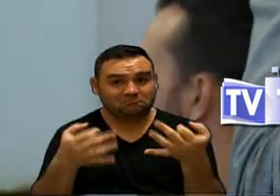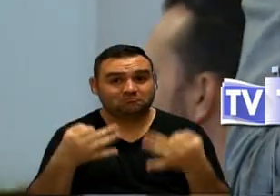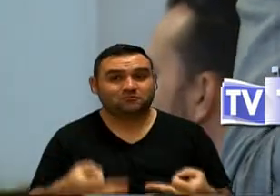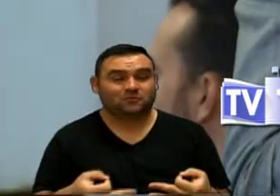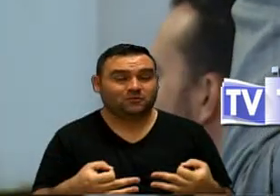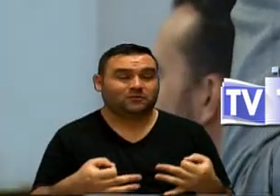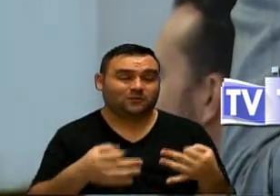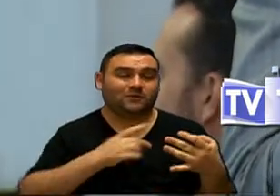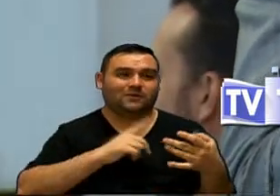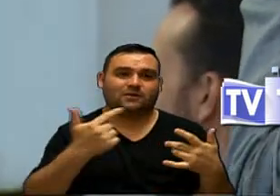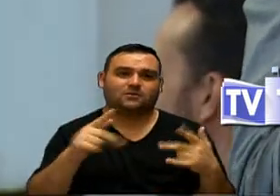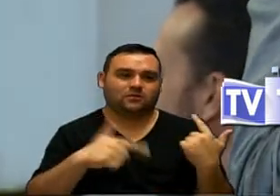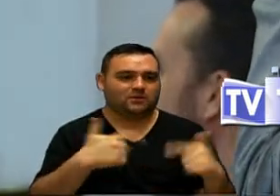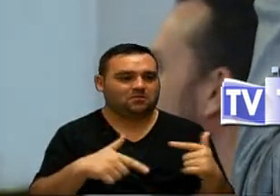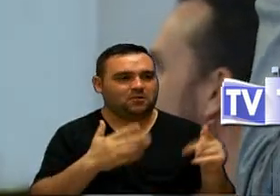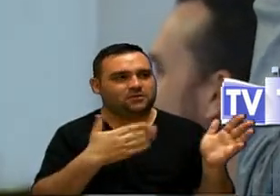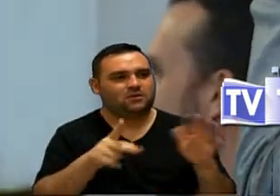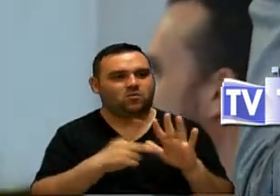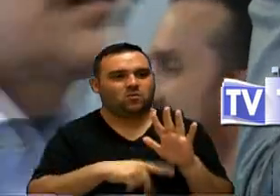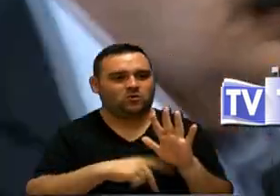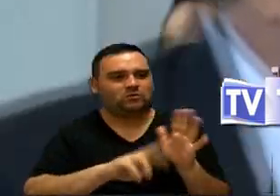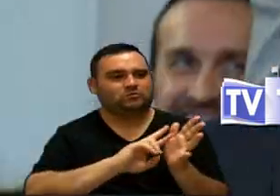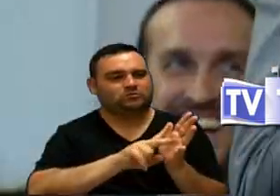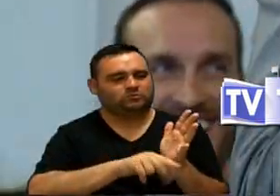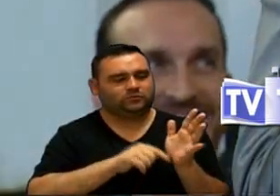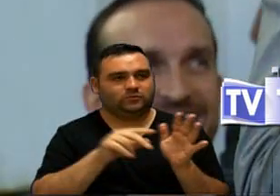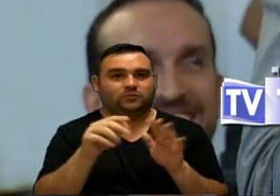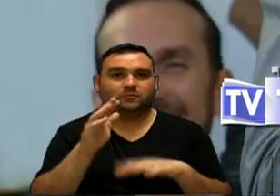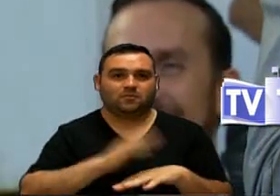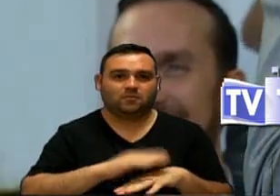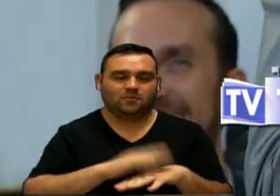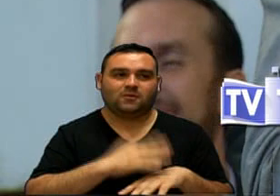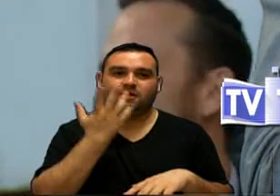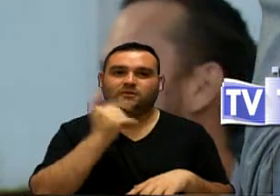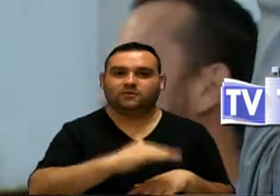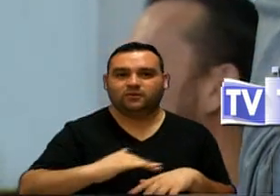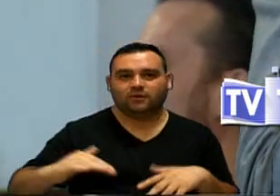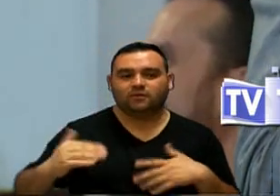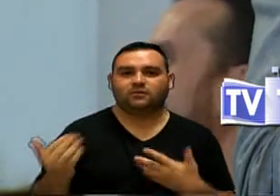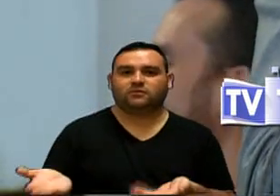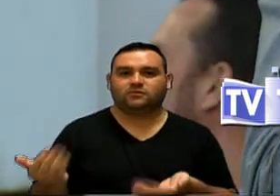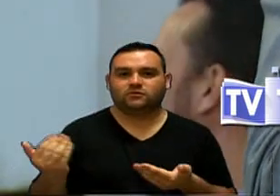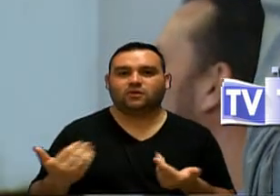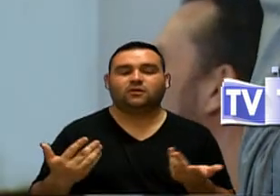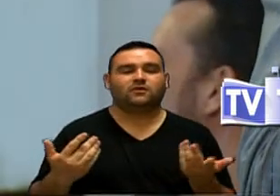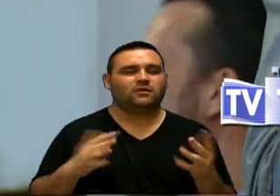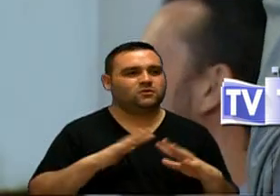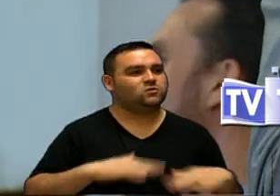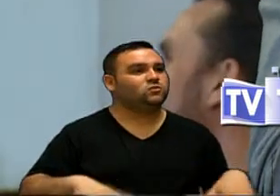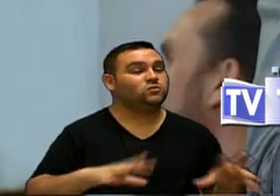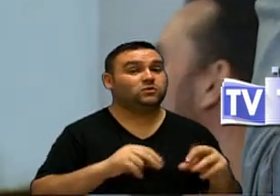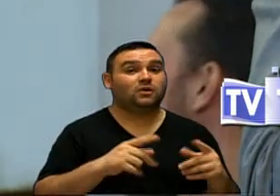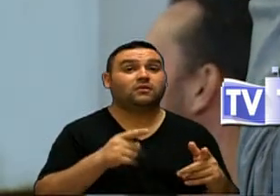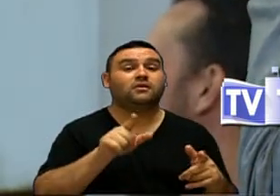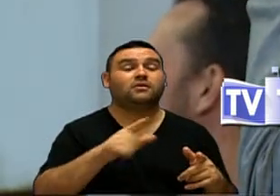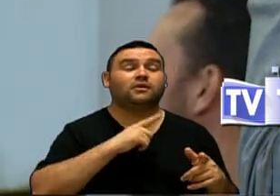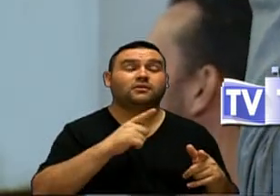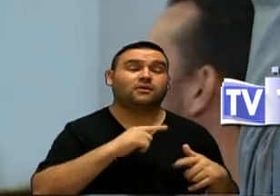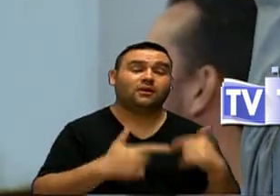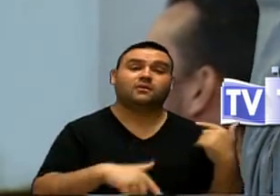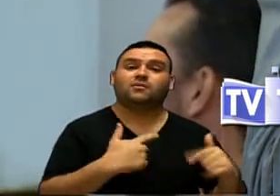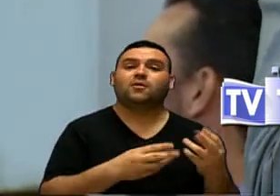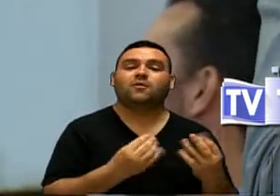tem acompanhado o seu trabalho pelos projetos que você faz no infanto juvenil, juvenil, nos jovens. Você está fazendo algo que